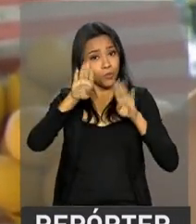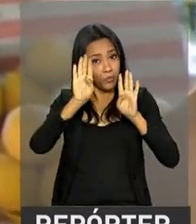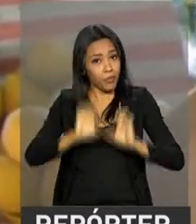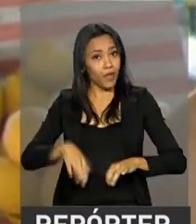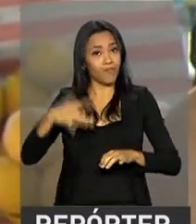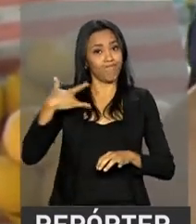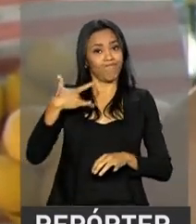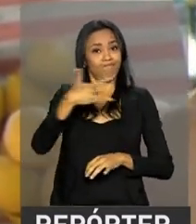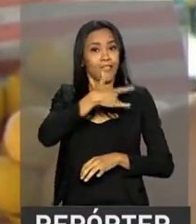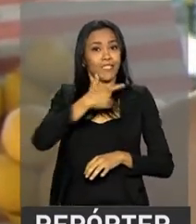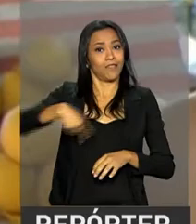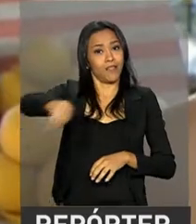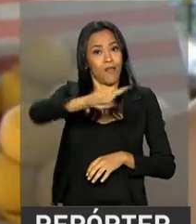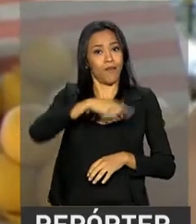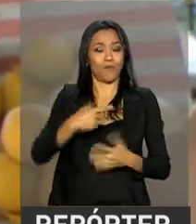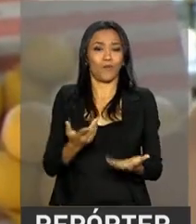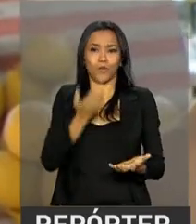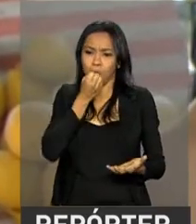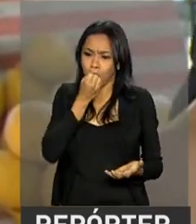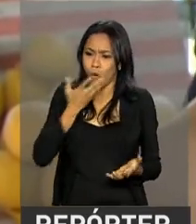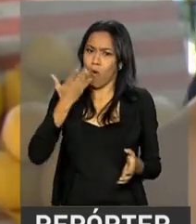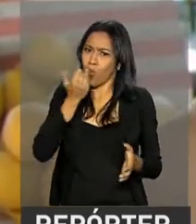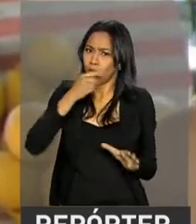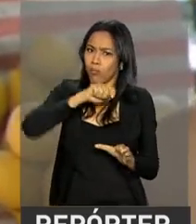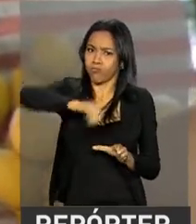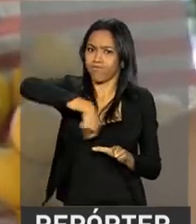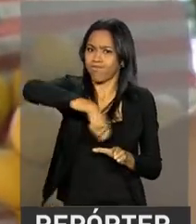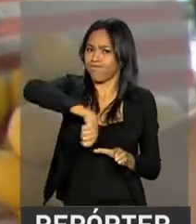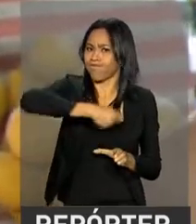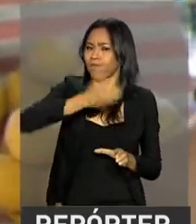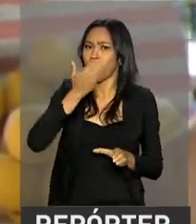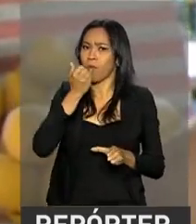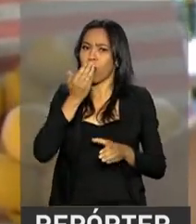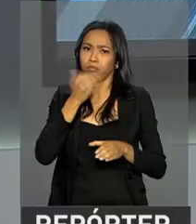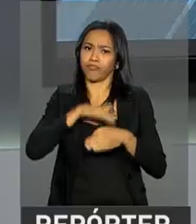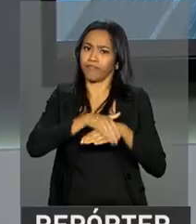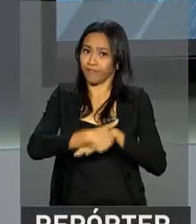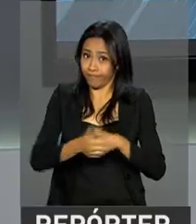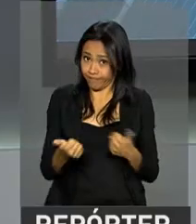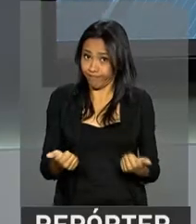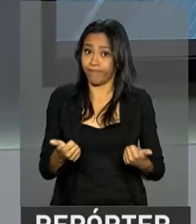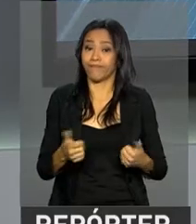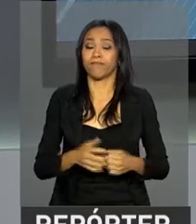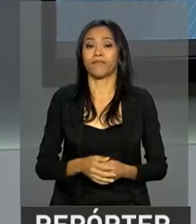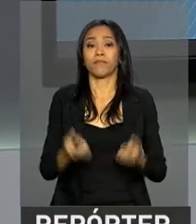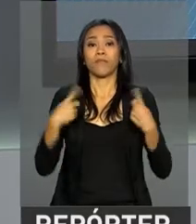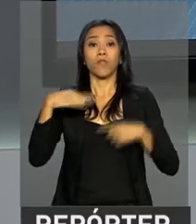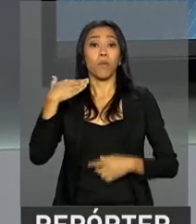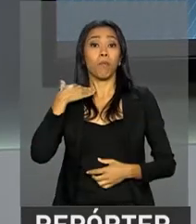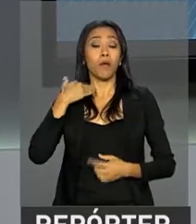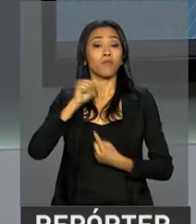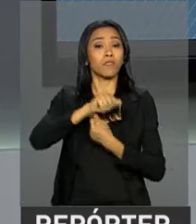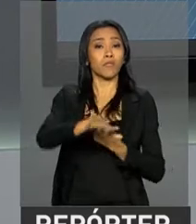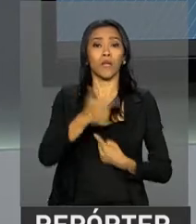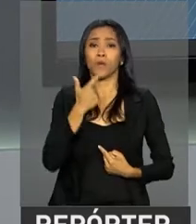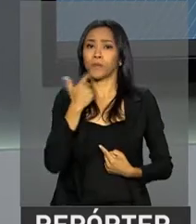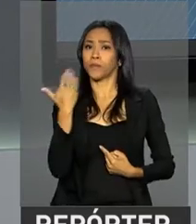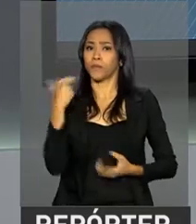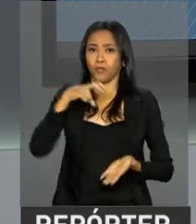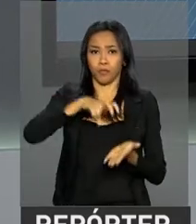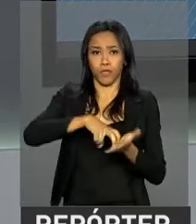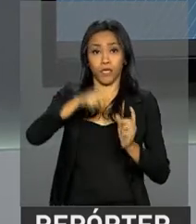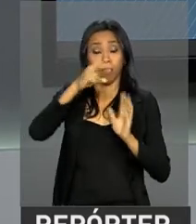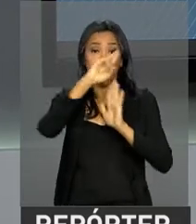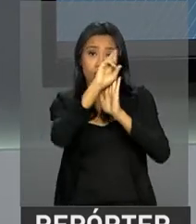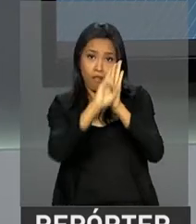saúde e fazer um bom almoço abu uma boa janta né o banco central divulgou agora pela manhã o